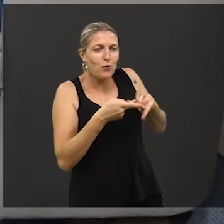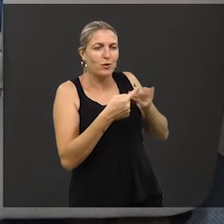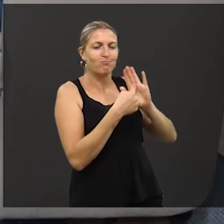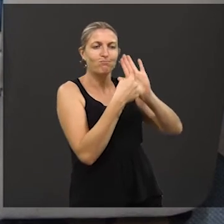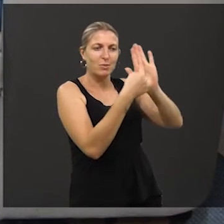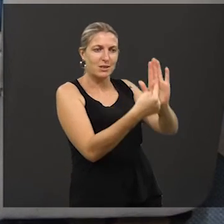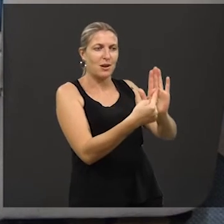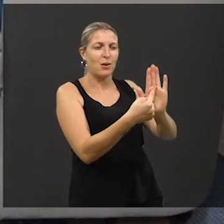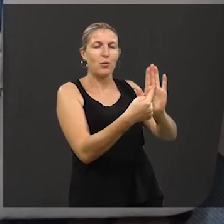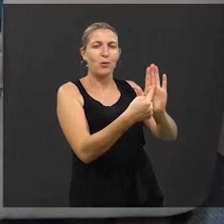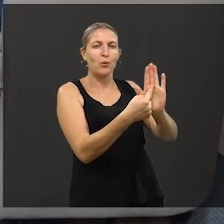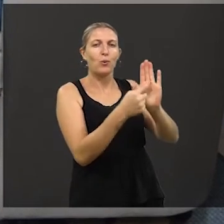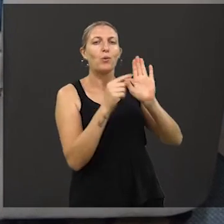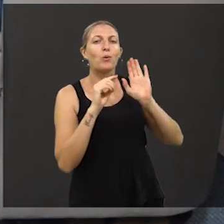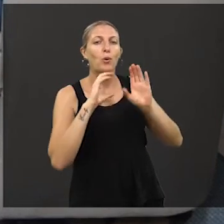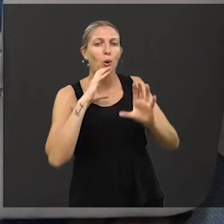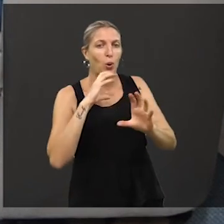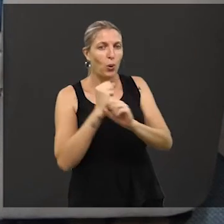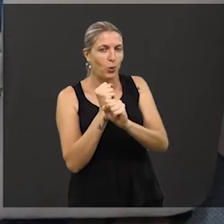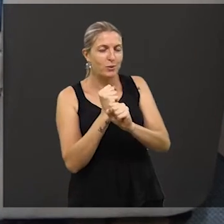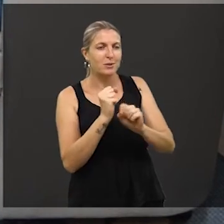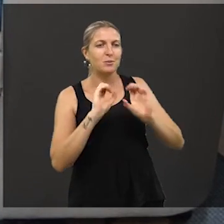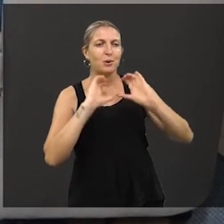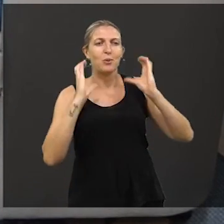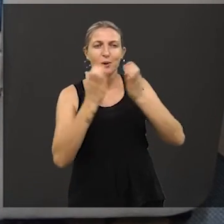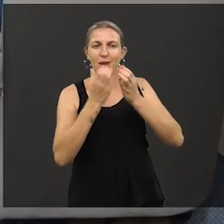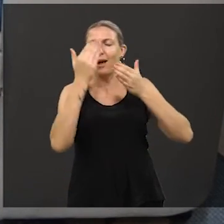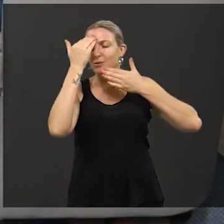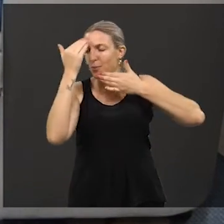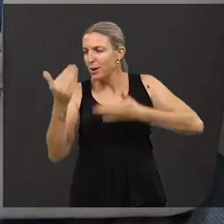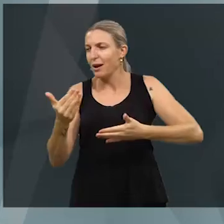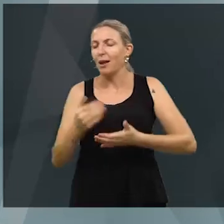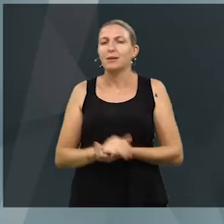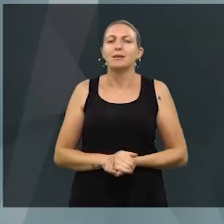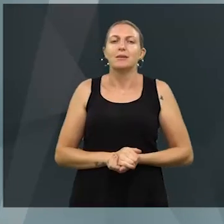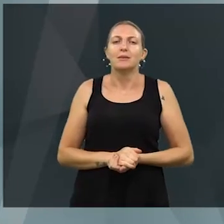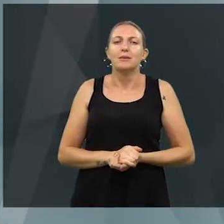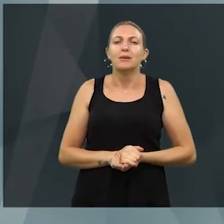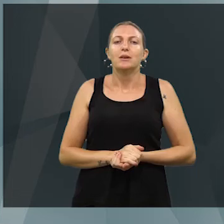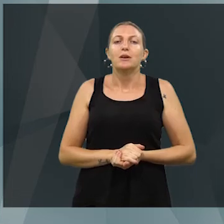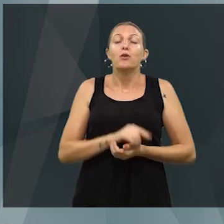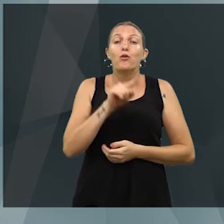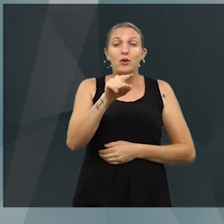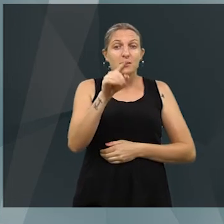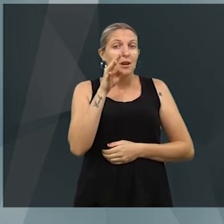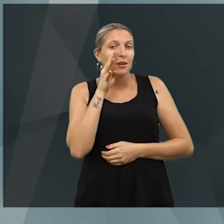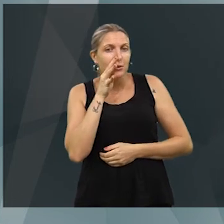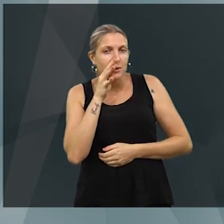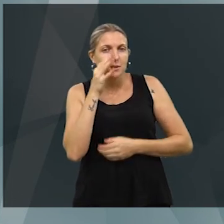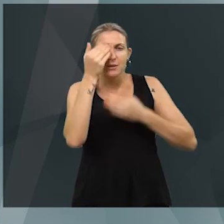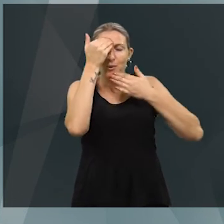prestar contas para toda a comunidade. Mais uma vez, muito obrigada. Obrigado. E a você que nos